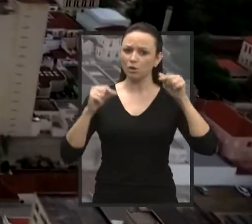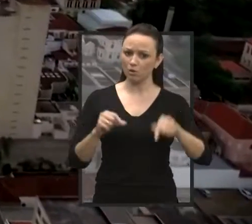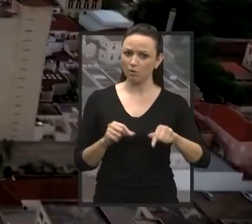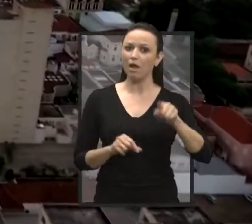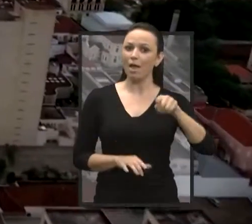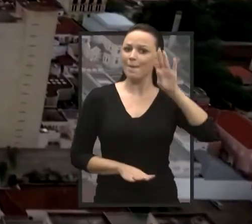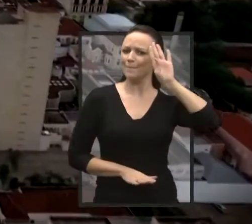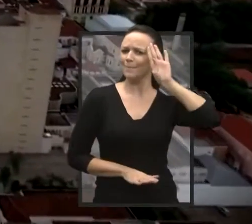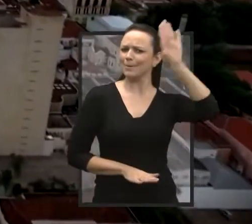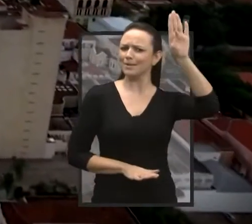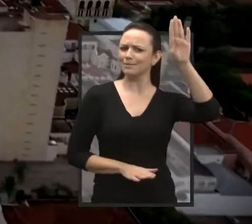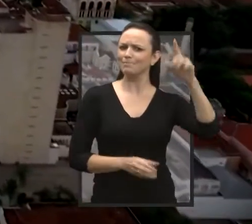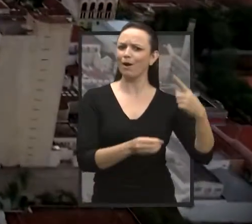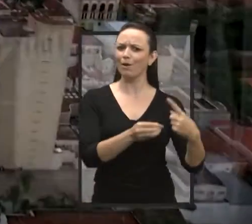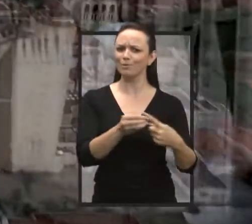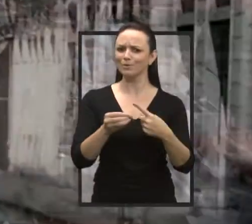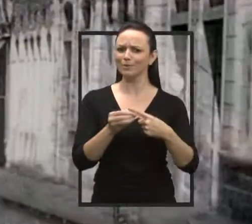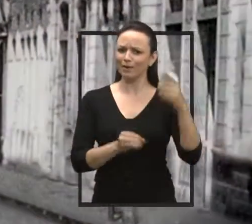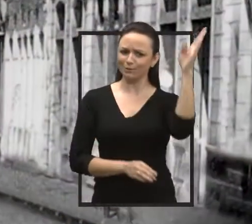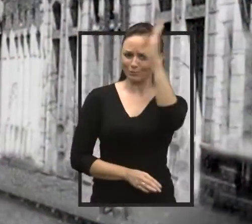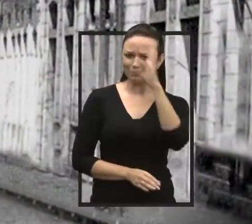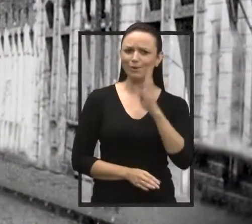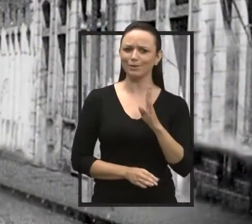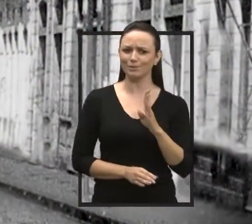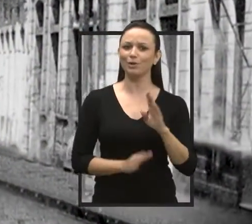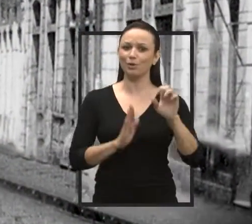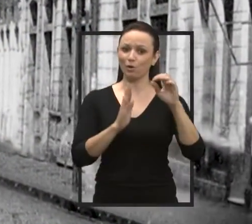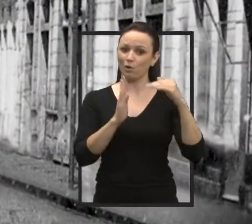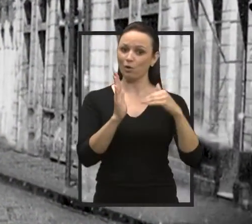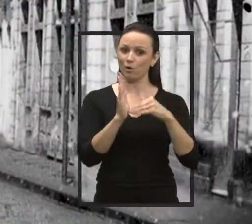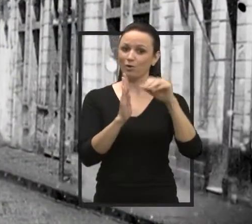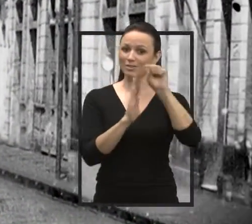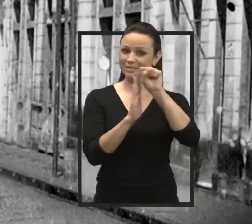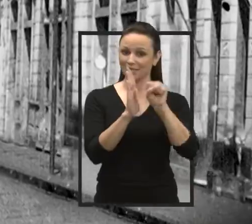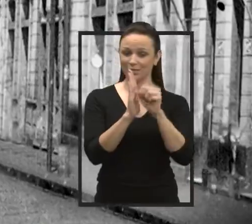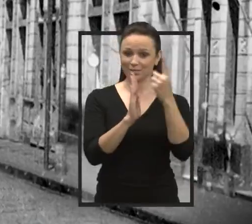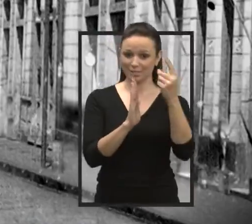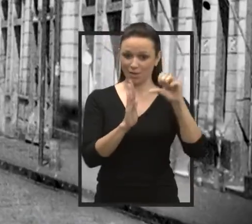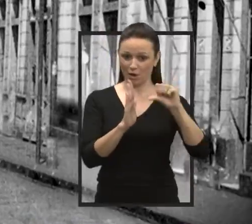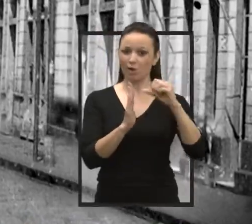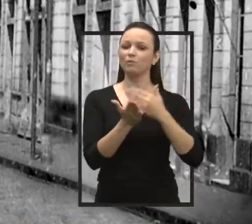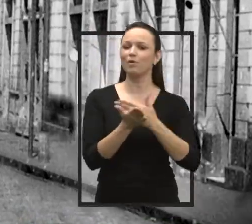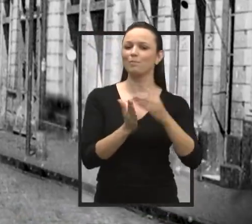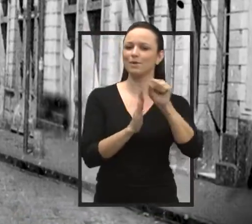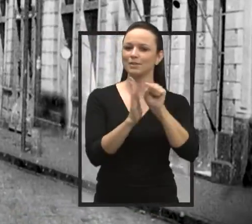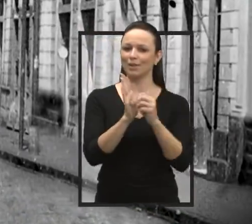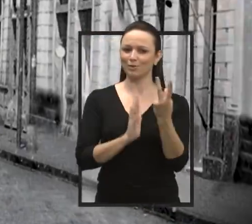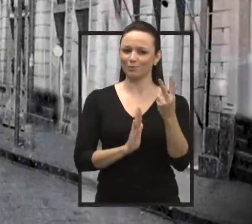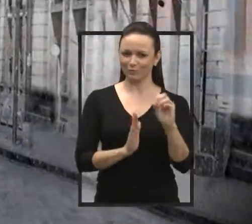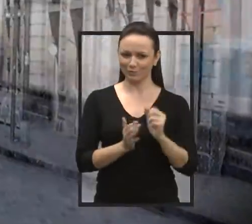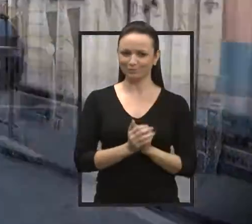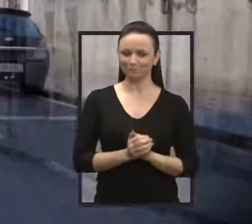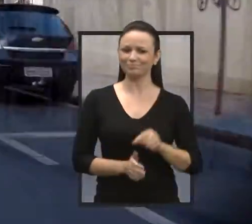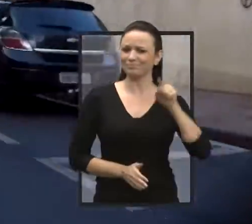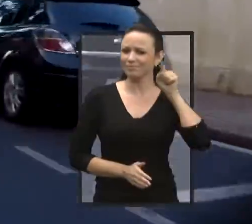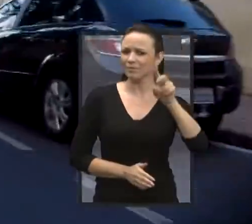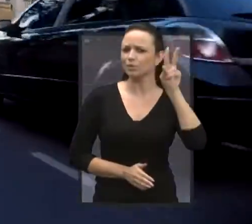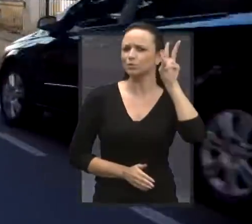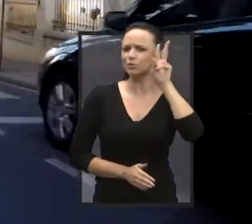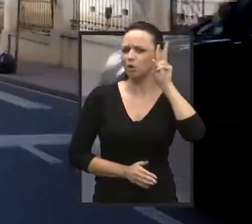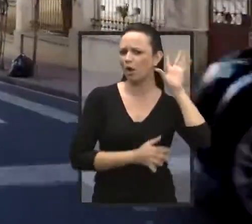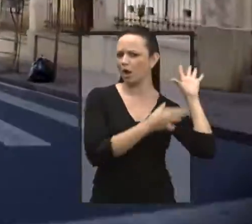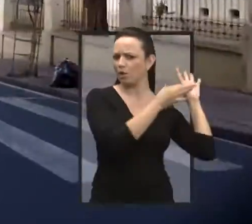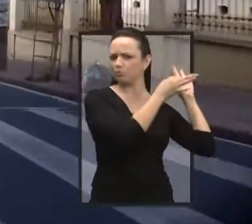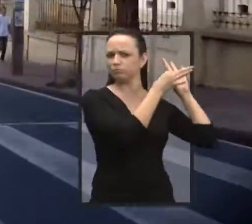uma das principais cidades do país, no fim do século XIX e início do século XX. E foi neste